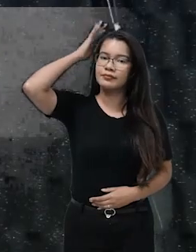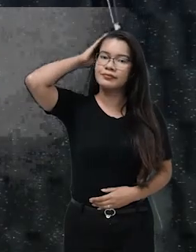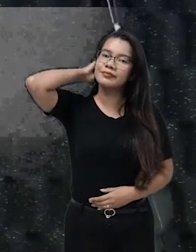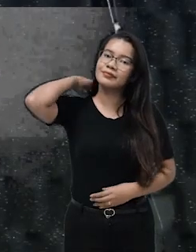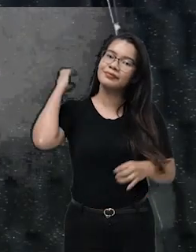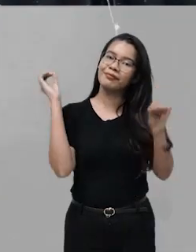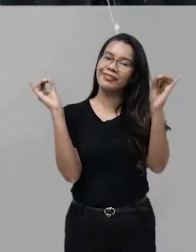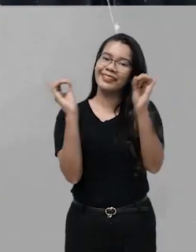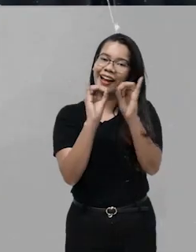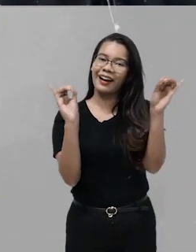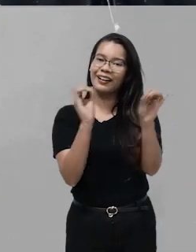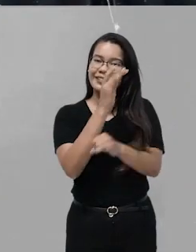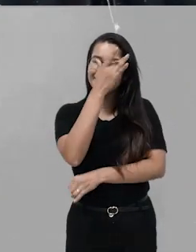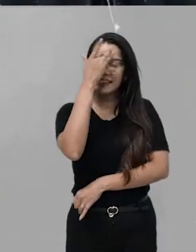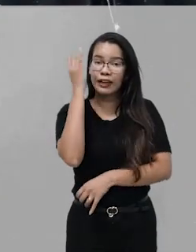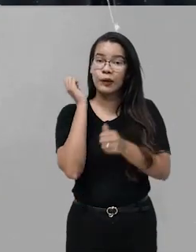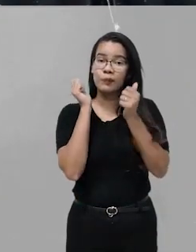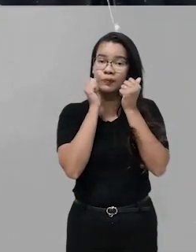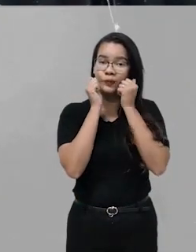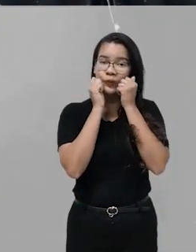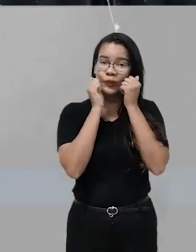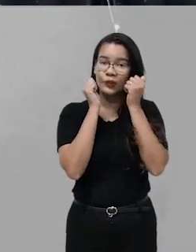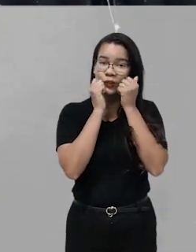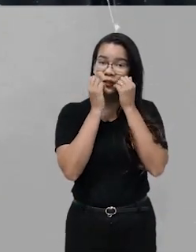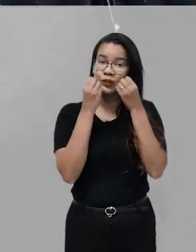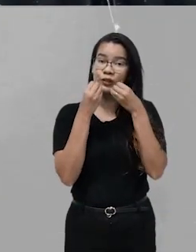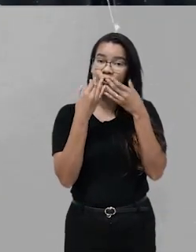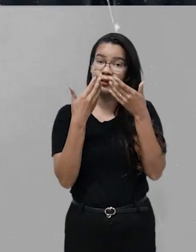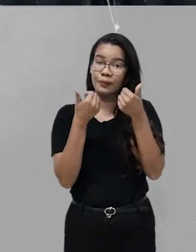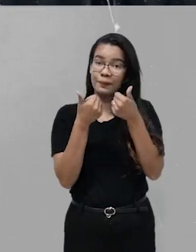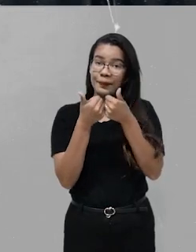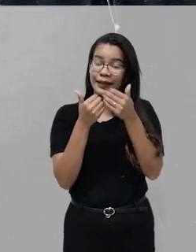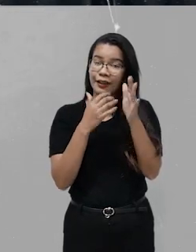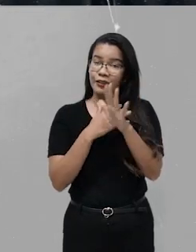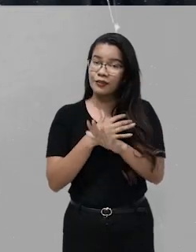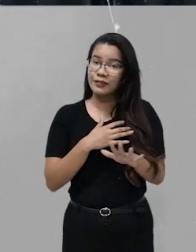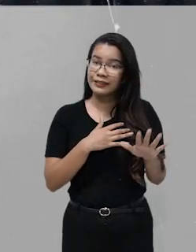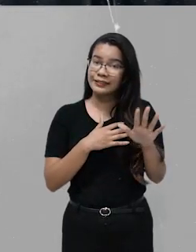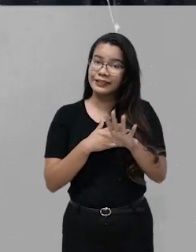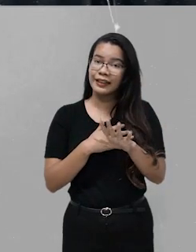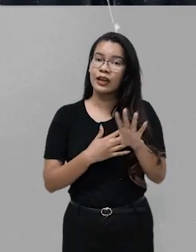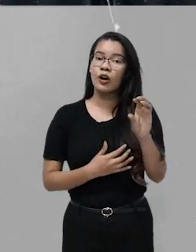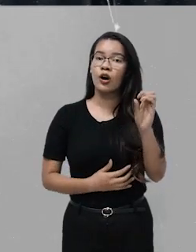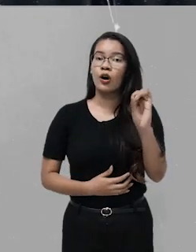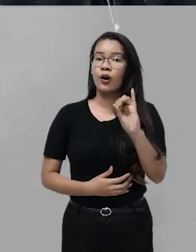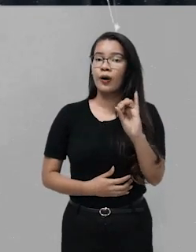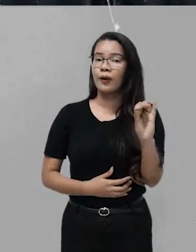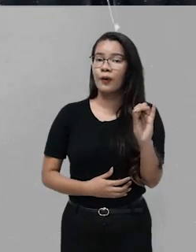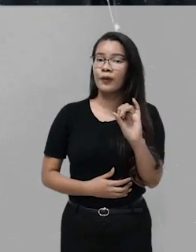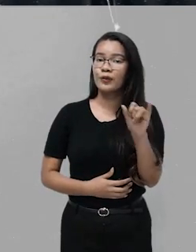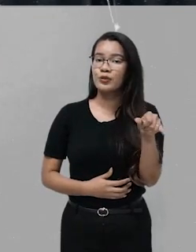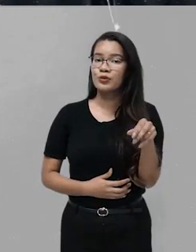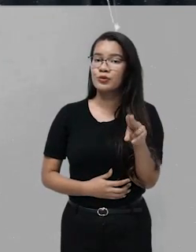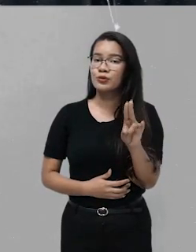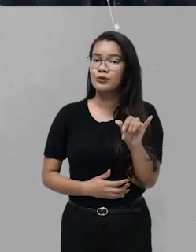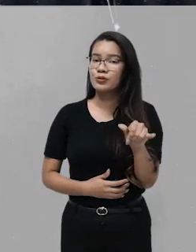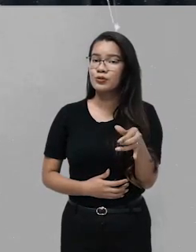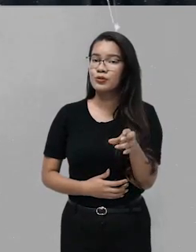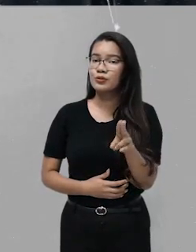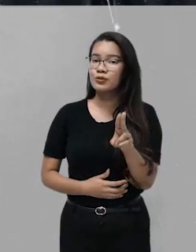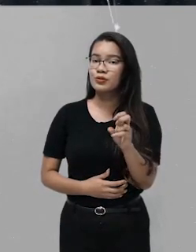Oi, chuchus, tudo bem com vocês? Olha só, oi, chuchus. Eu estou cumprimentando vocês, eu